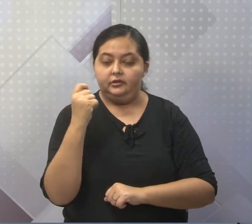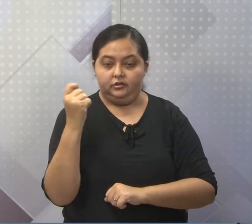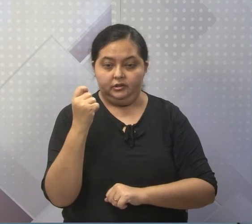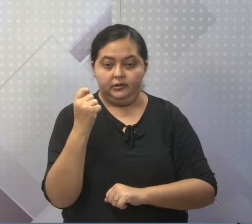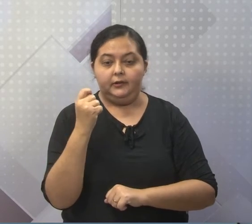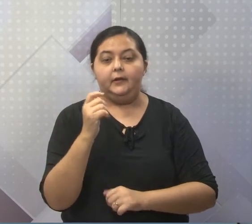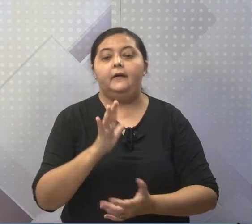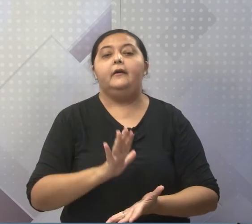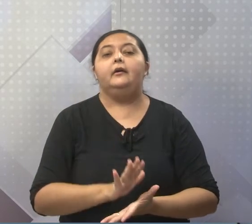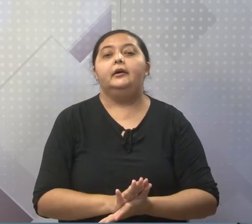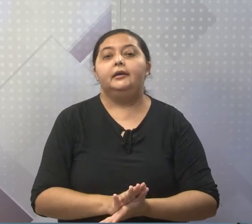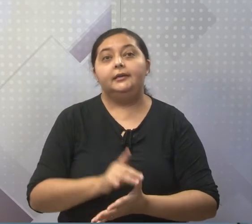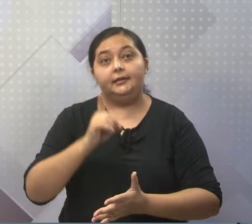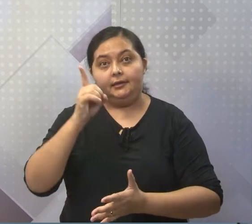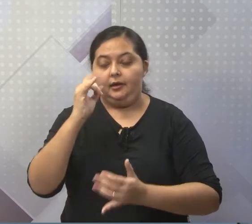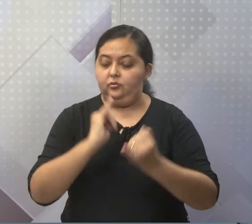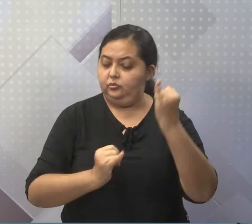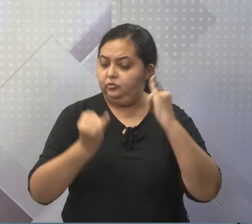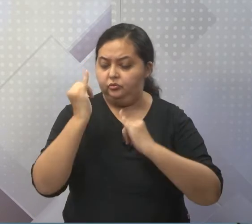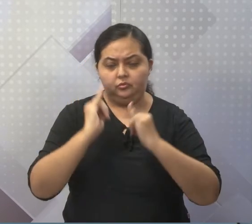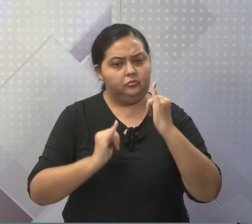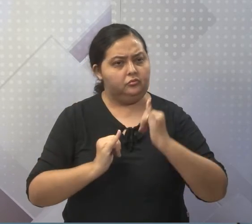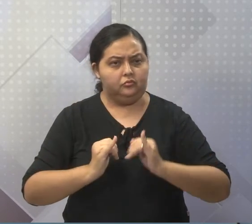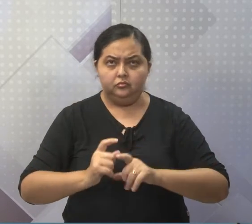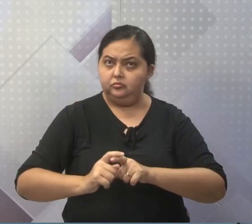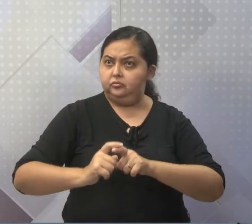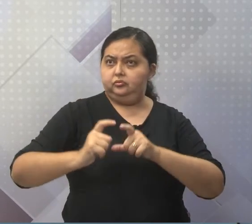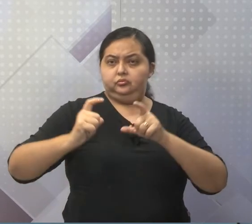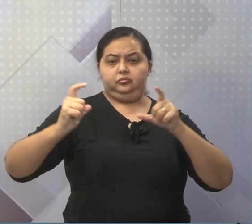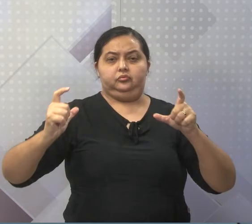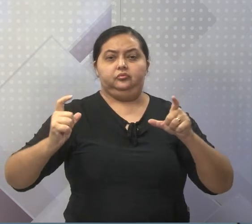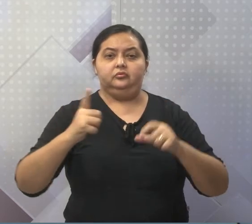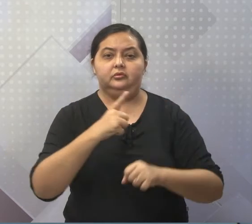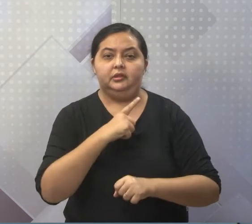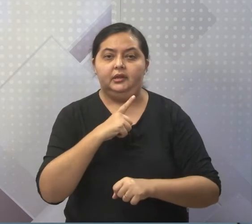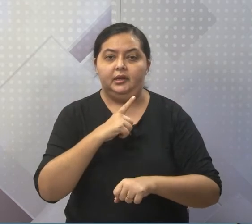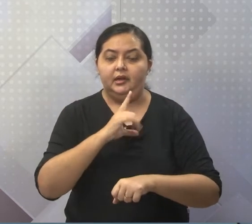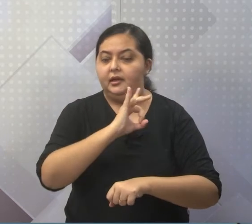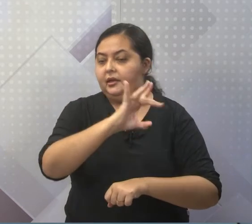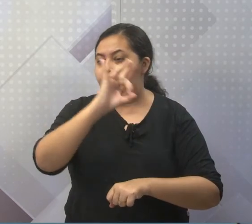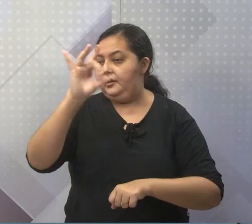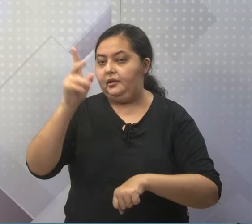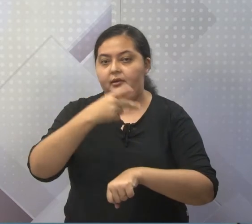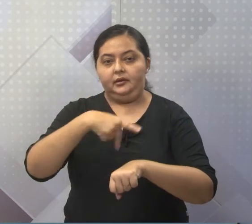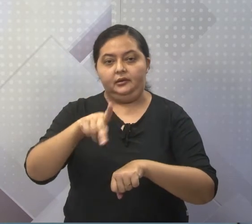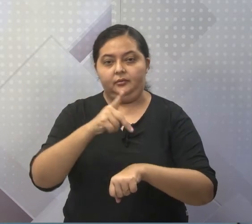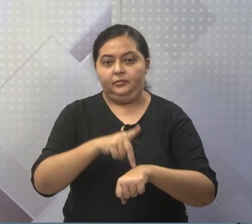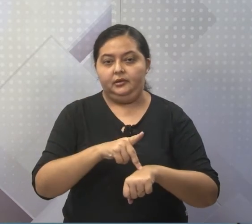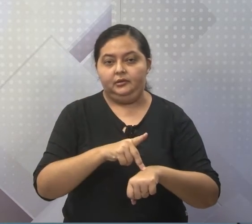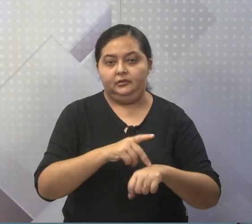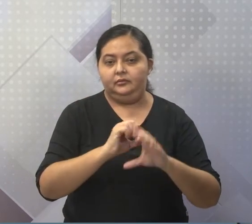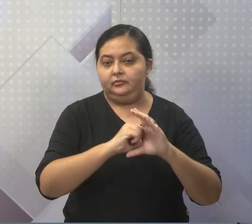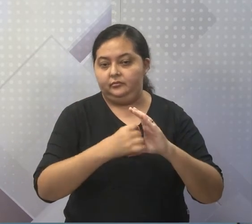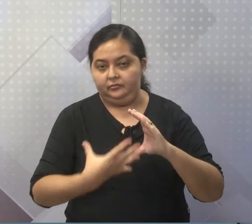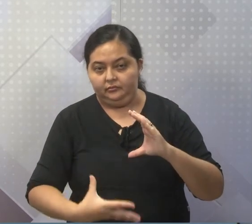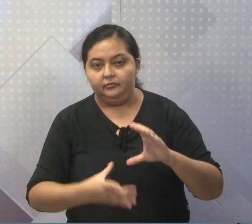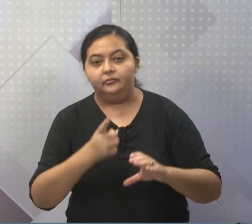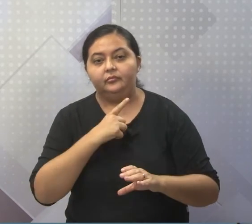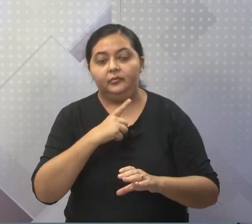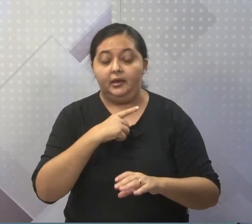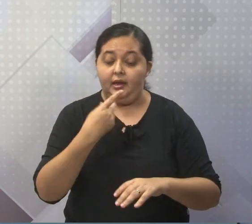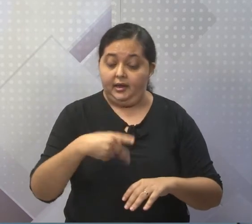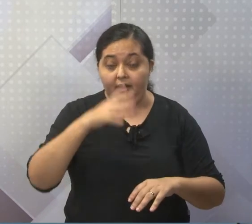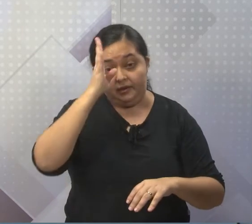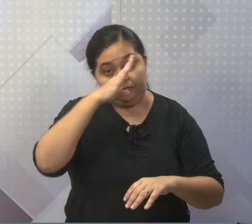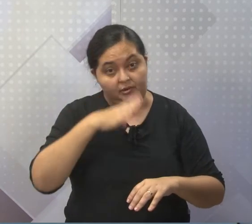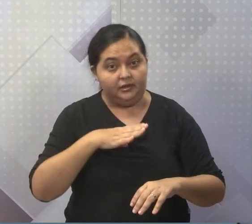um parque industrial é uma região industrial muito desenvolvida então cada país tem sua particularidade loja que eu tô falando mais de Brasil para